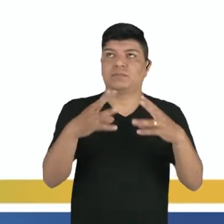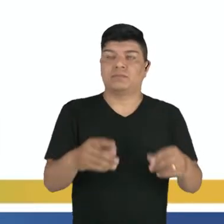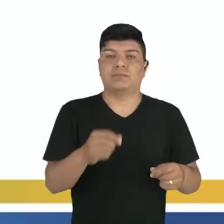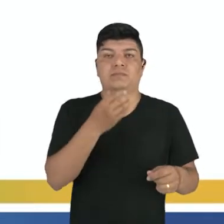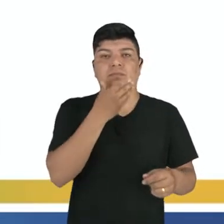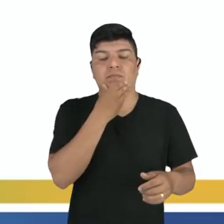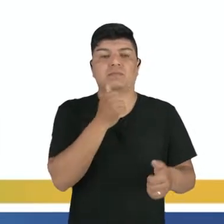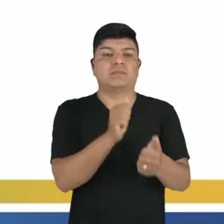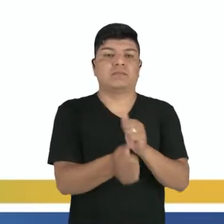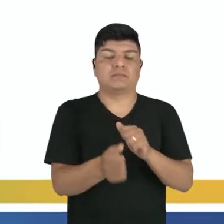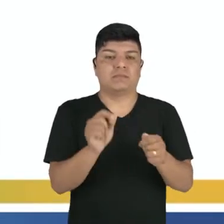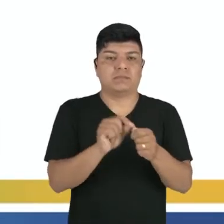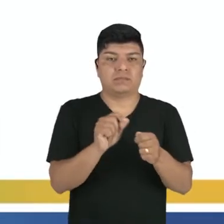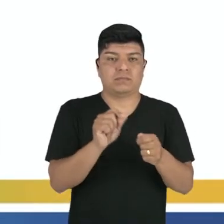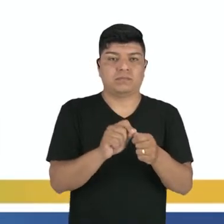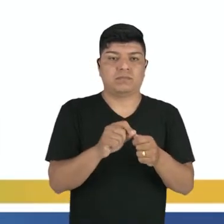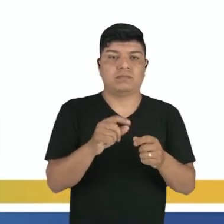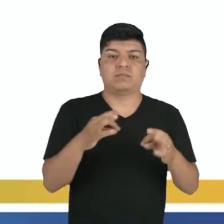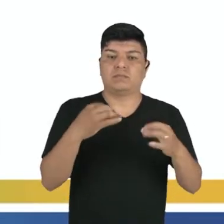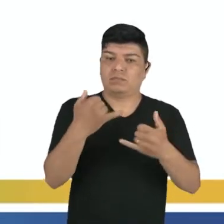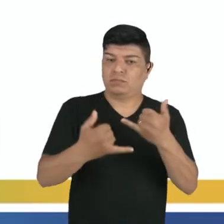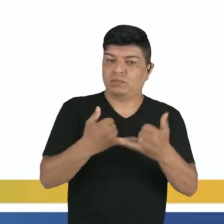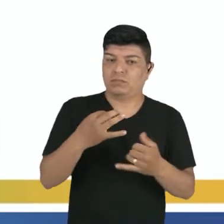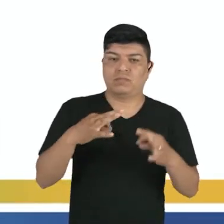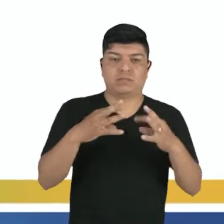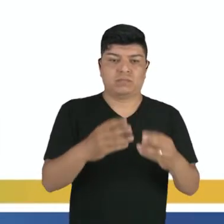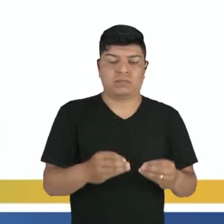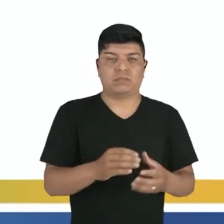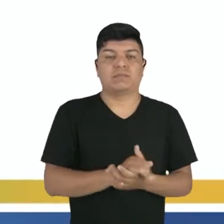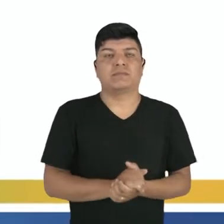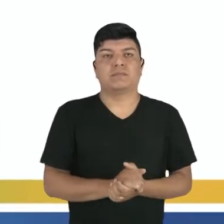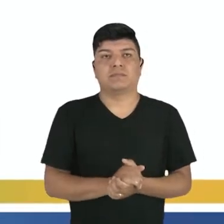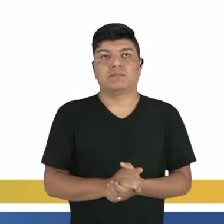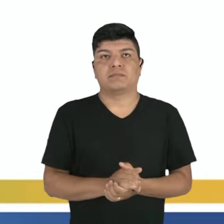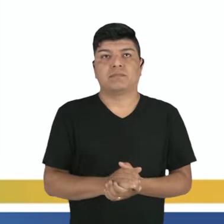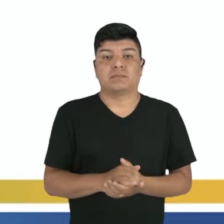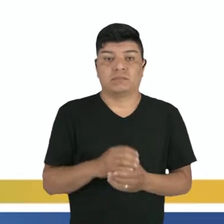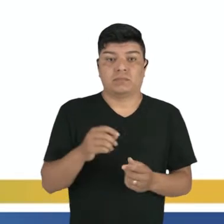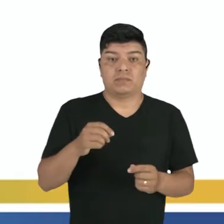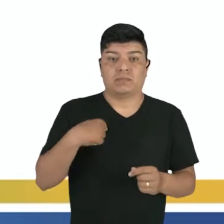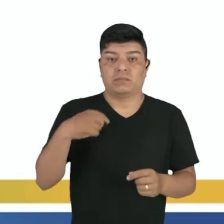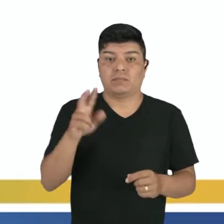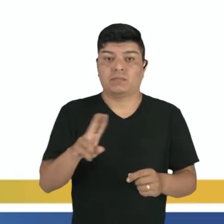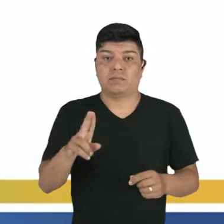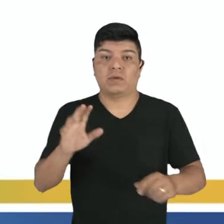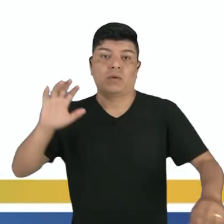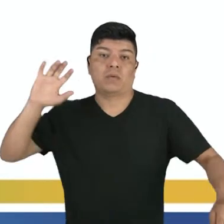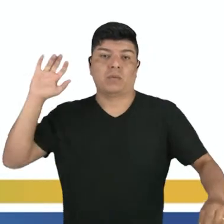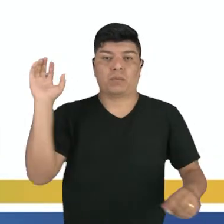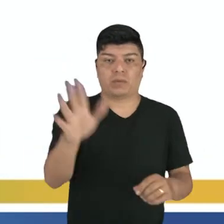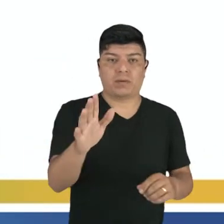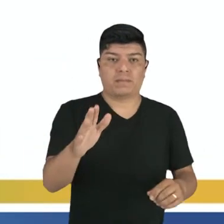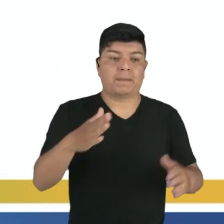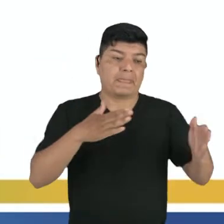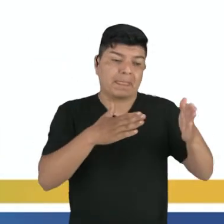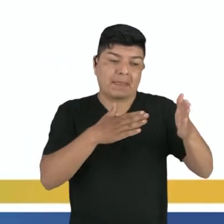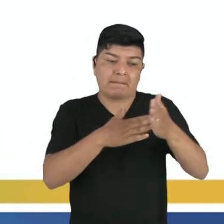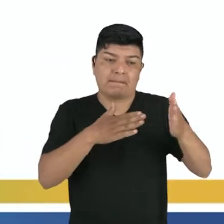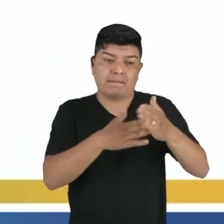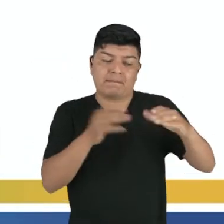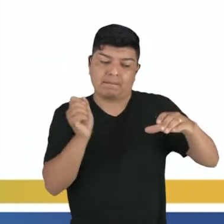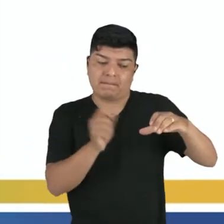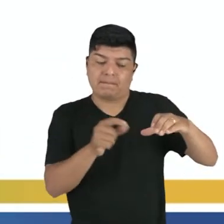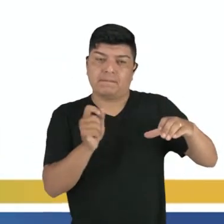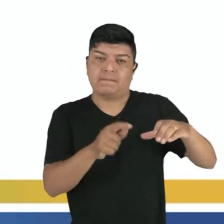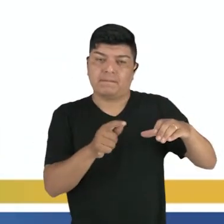pelo jogador durante uma partida de handebol hora para trabalhar um ataque e hora para impedir um gol da